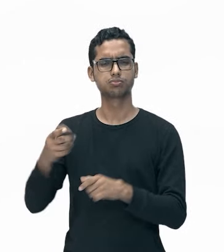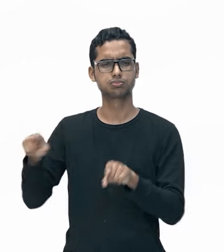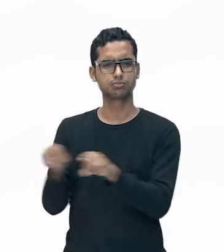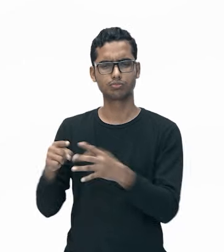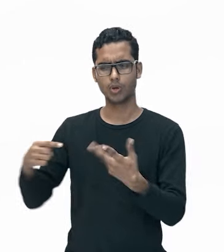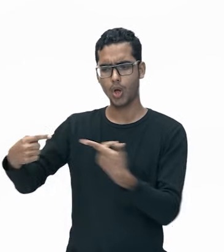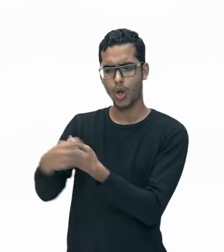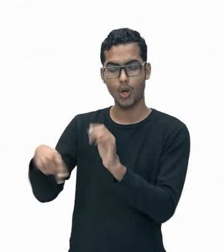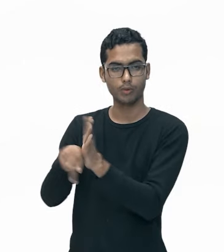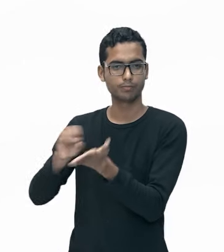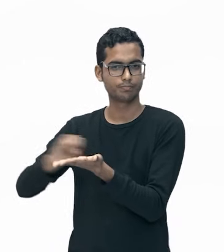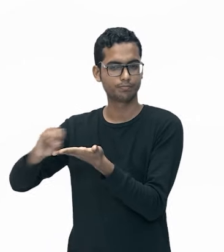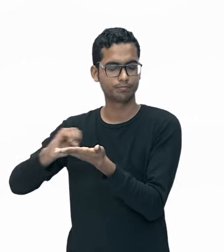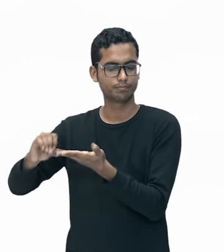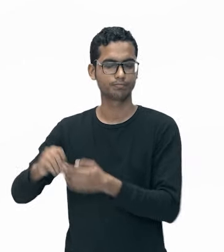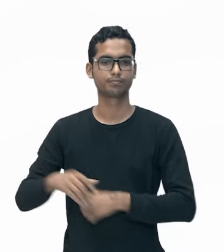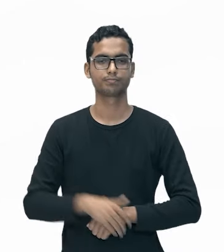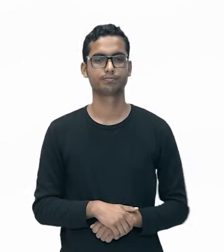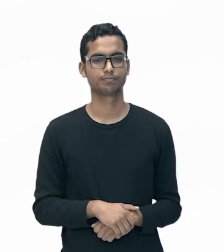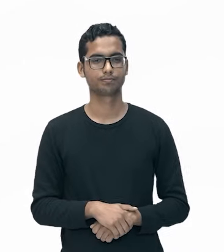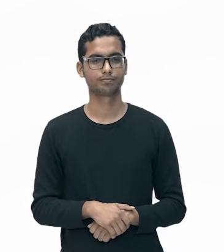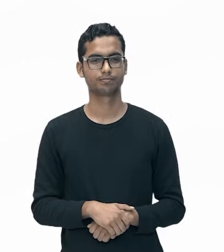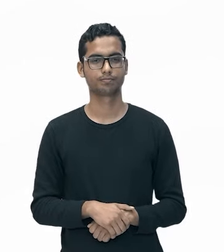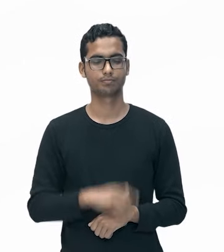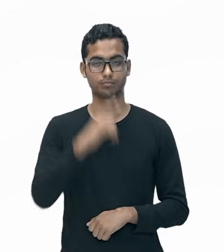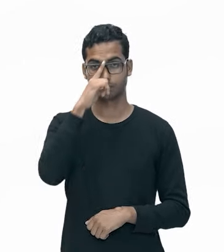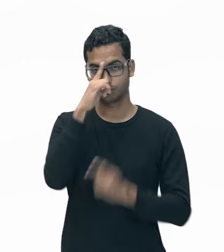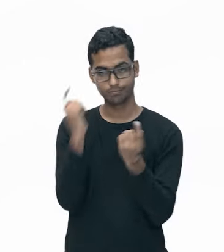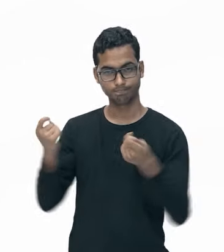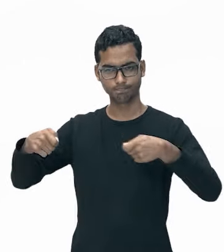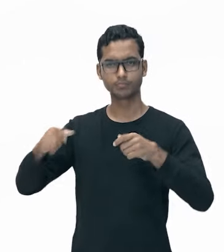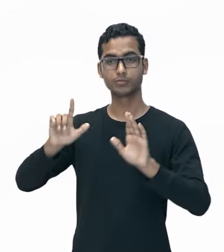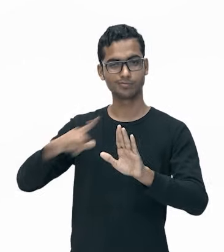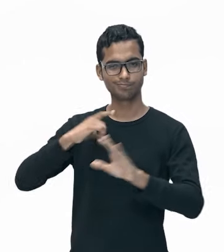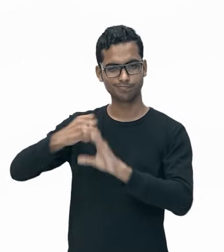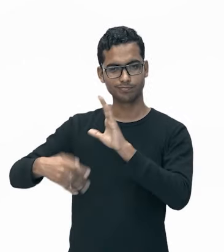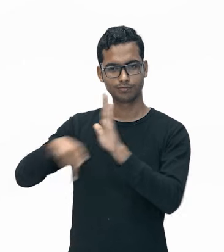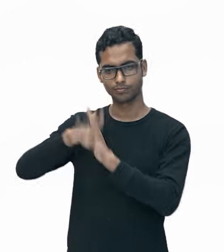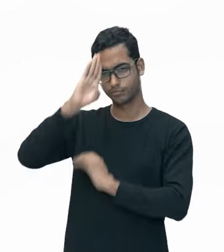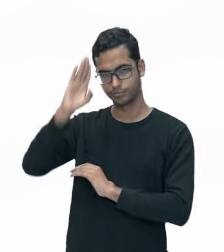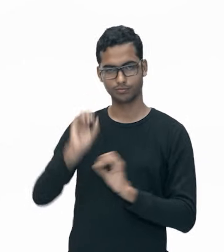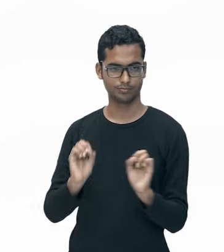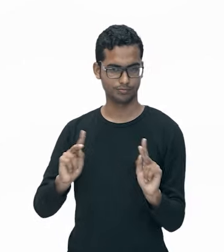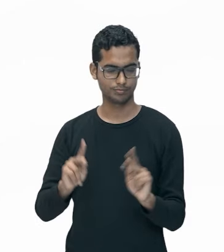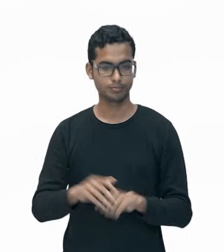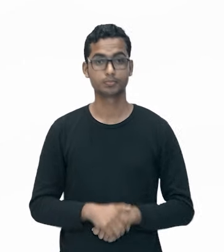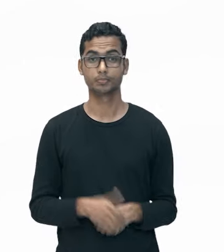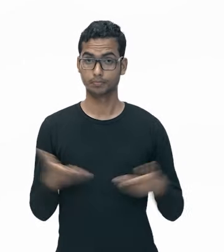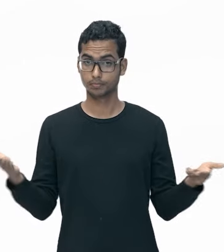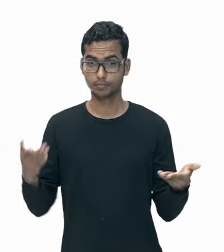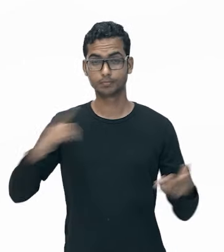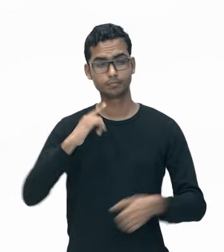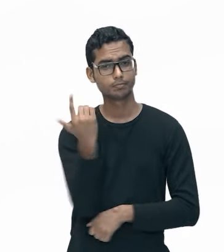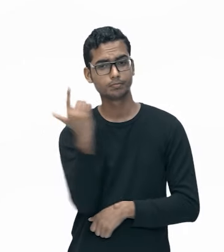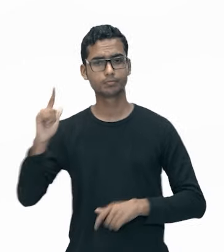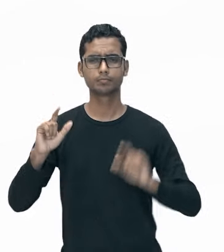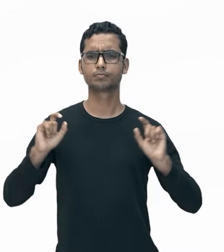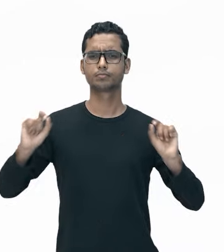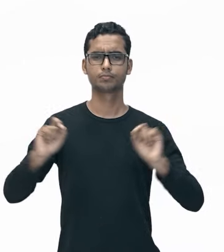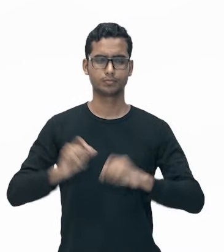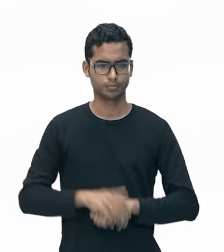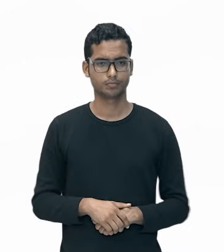orgânicos Tá bom então uma das características é essa Ok bom outra né isso